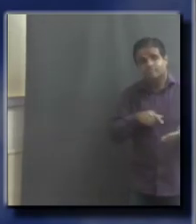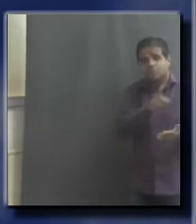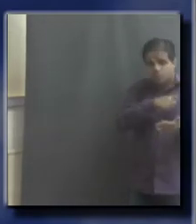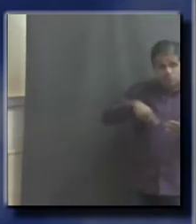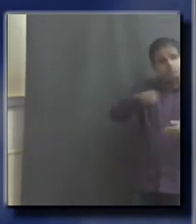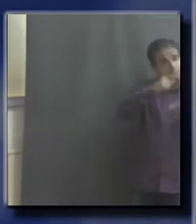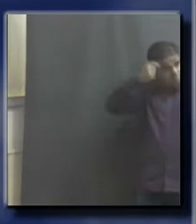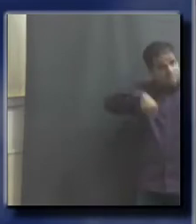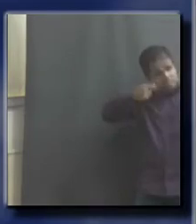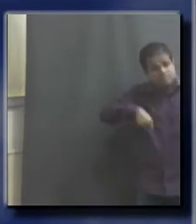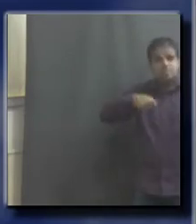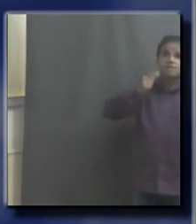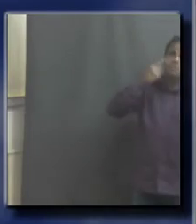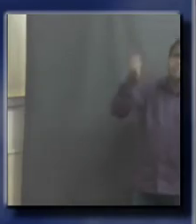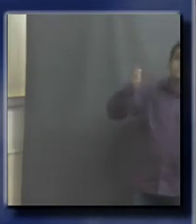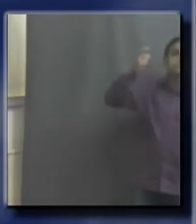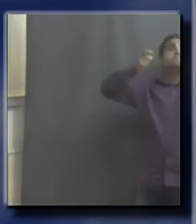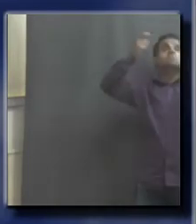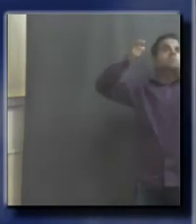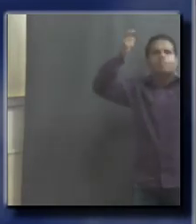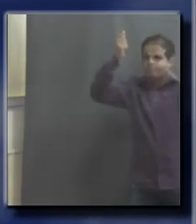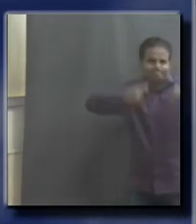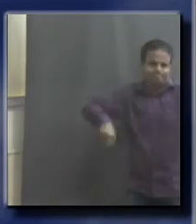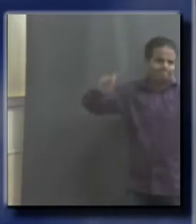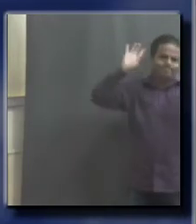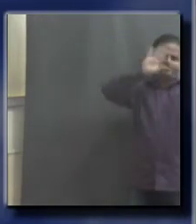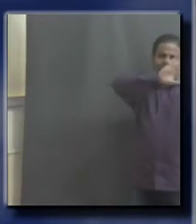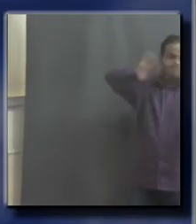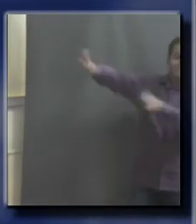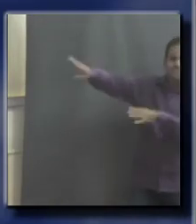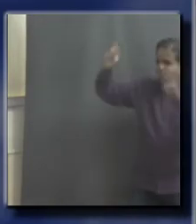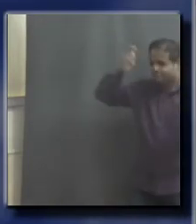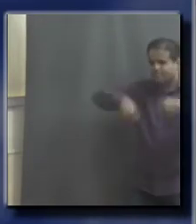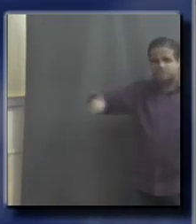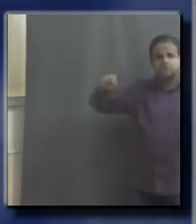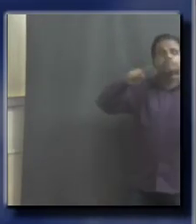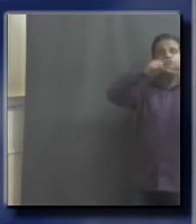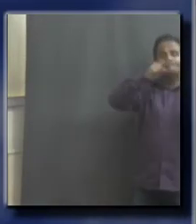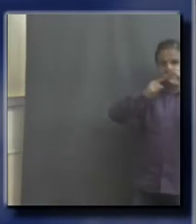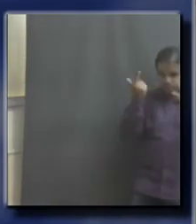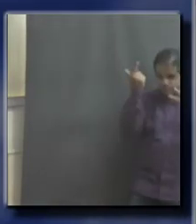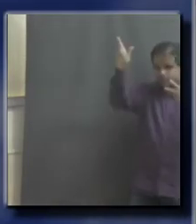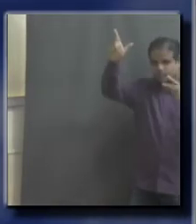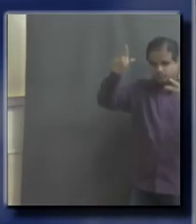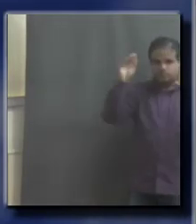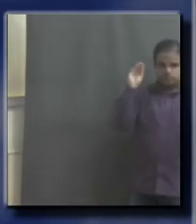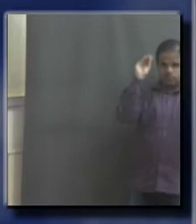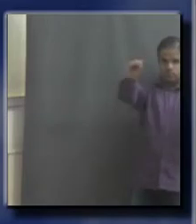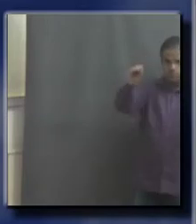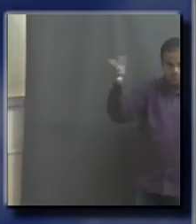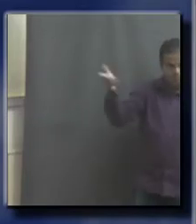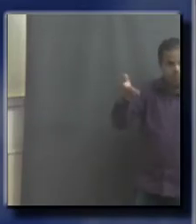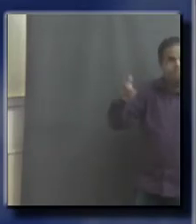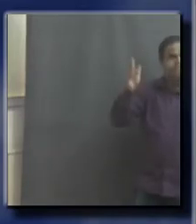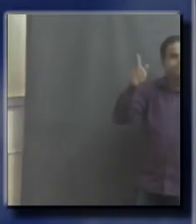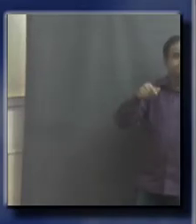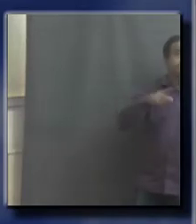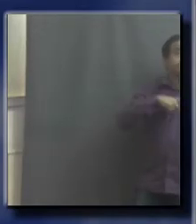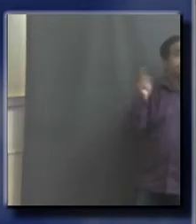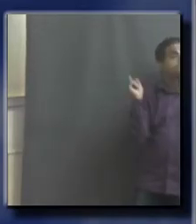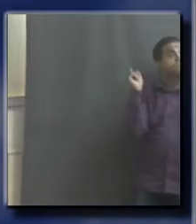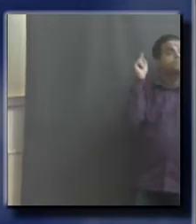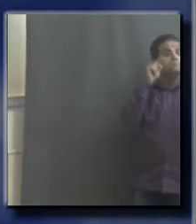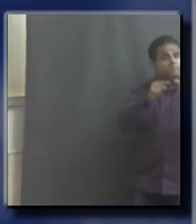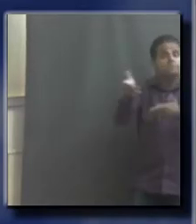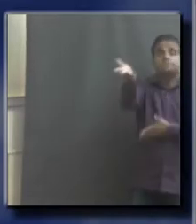nós precisamos nos debruçar. Eu queria levantar mais duas outras questões que